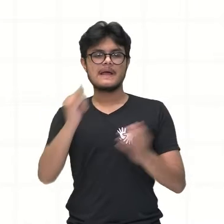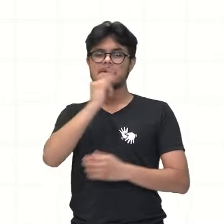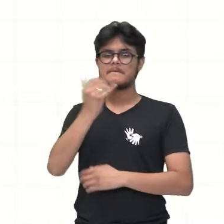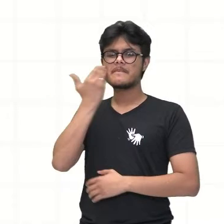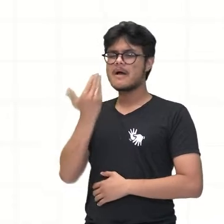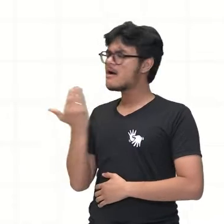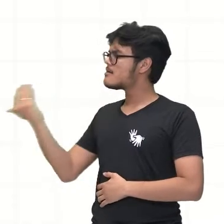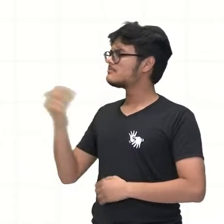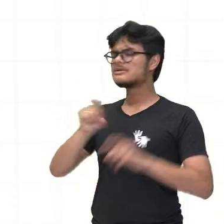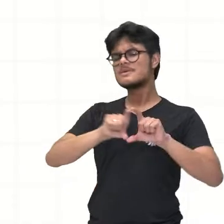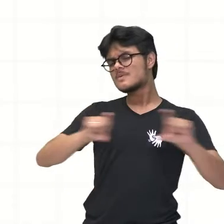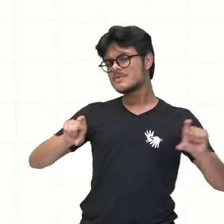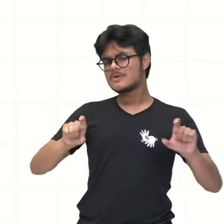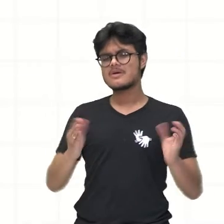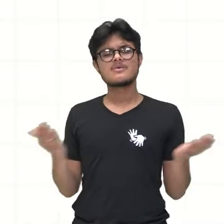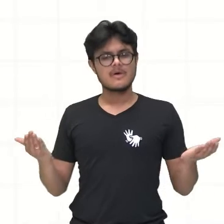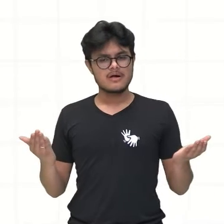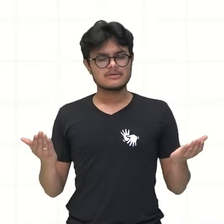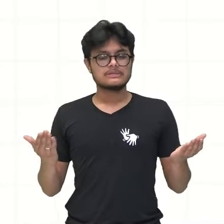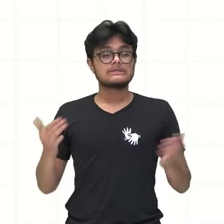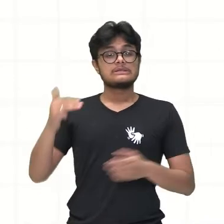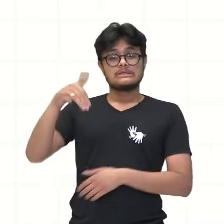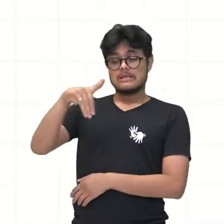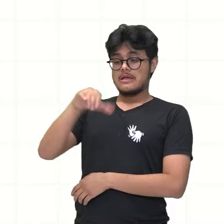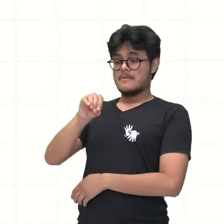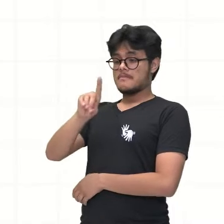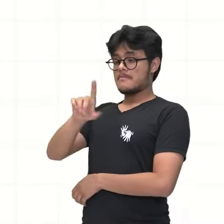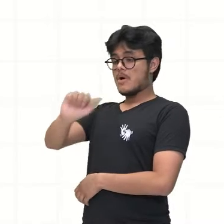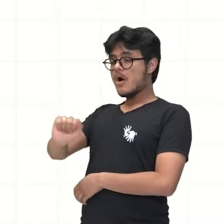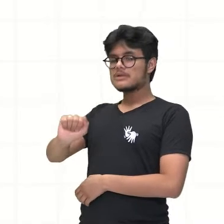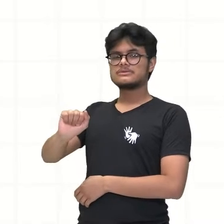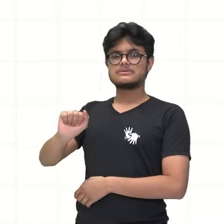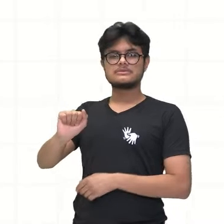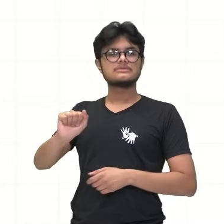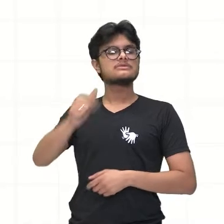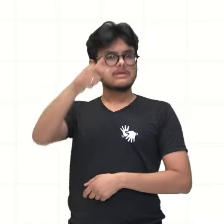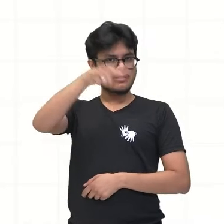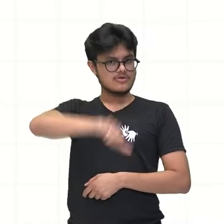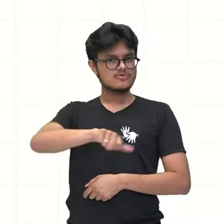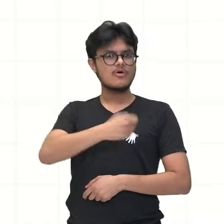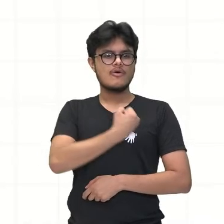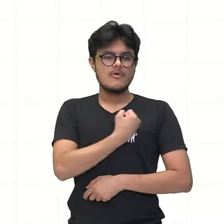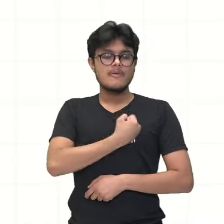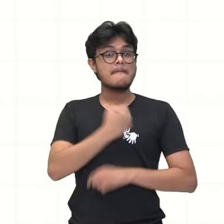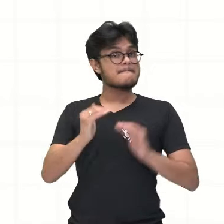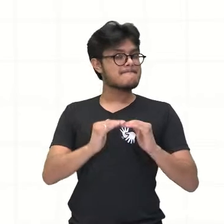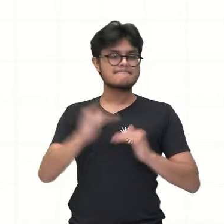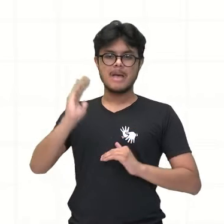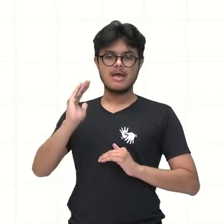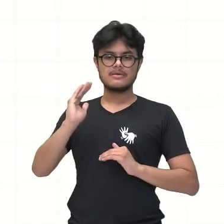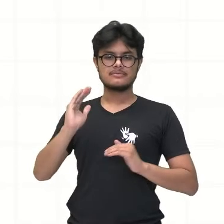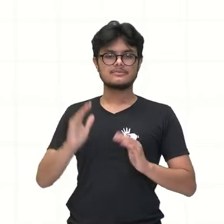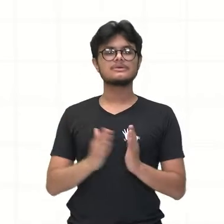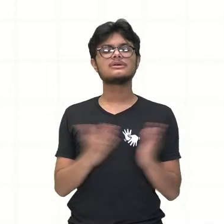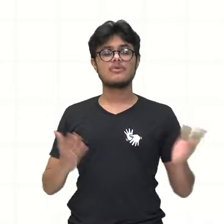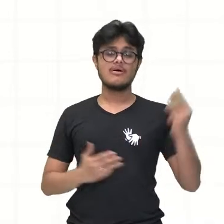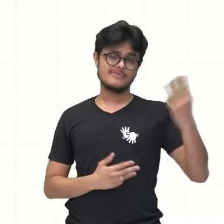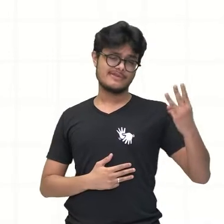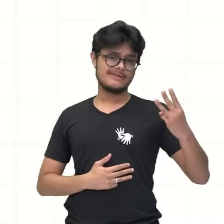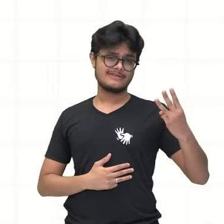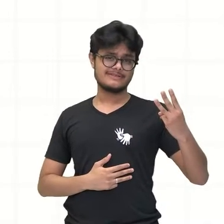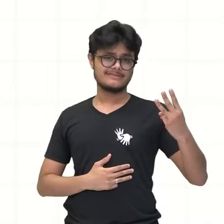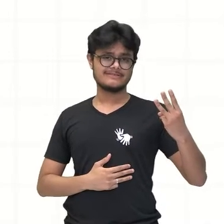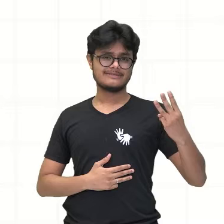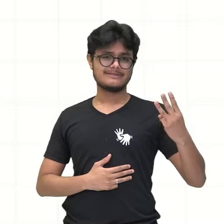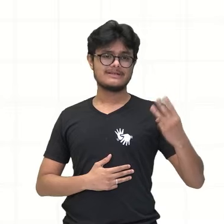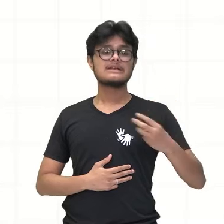que eu coloquei aqui? A moda é o número que mais se repete. E o número que mais se repete é o número 3, porque ele